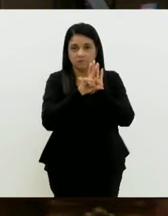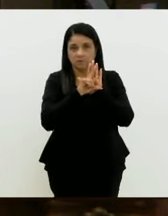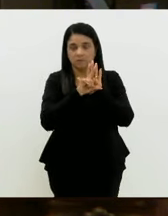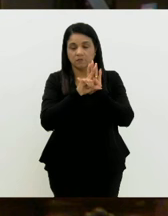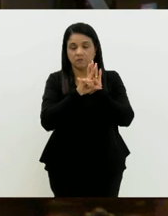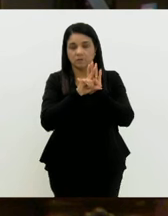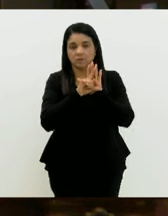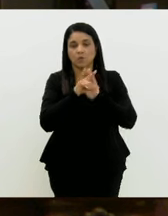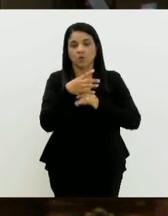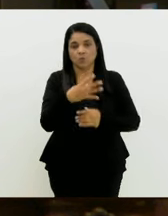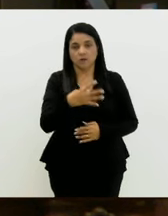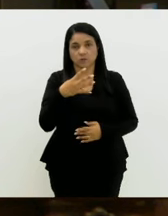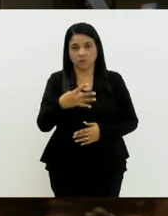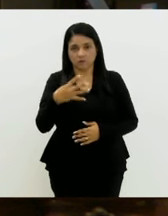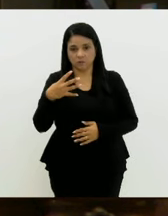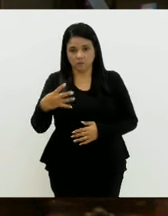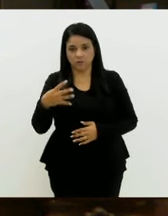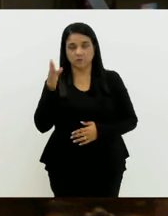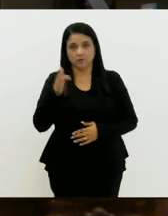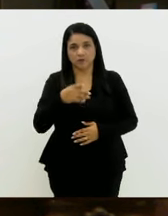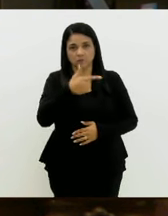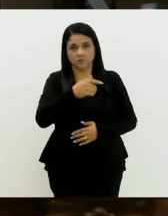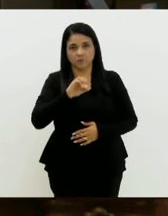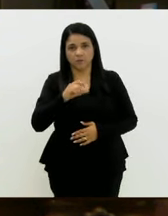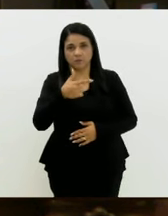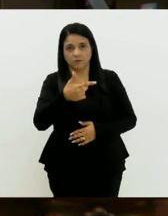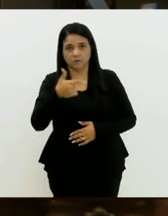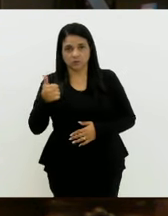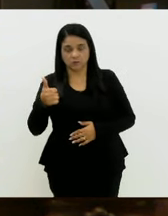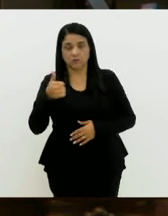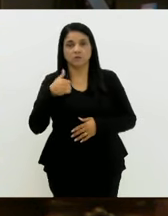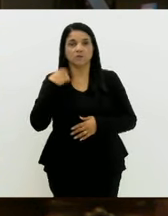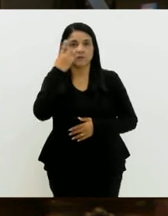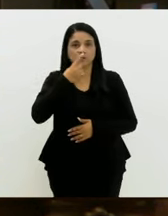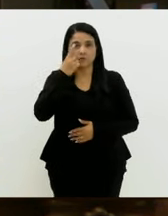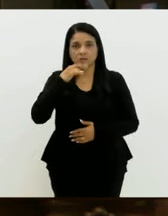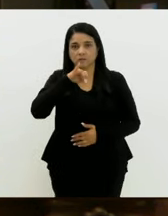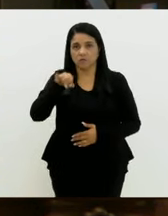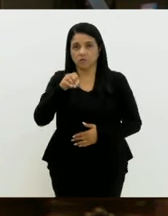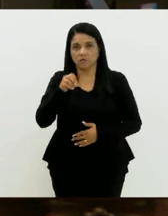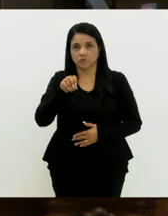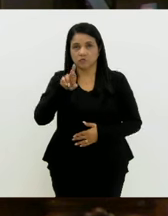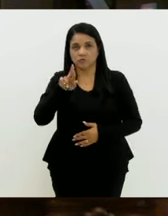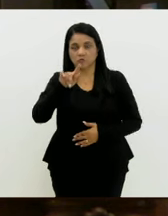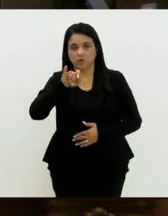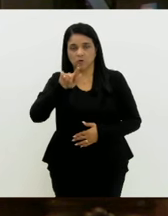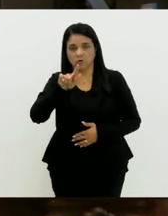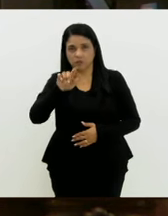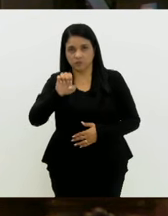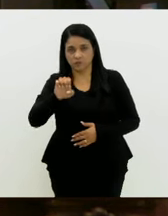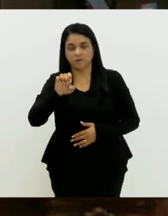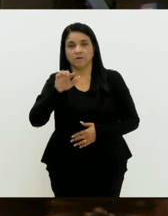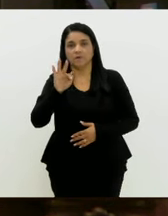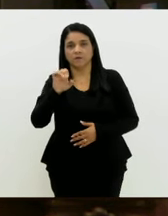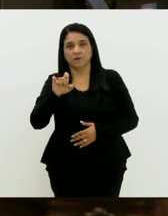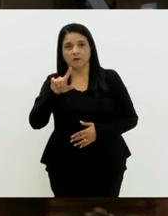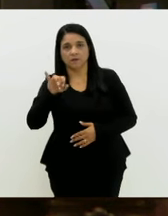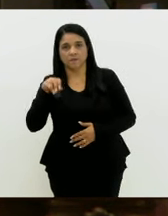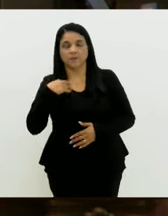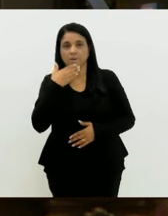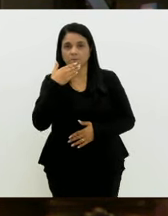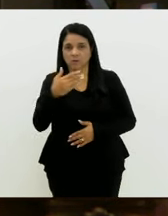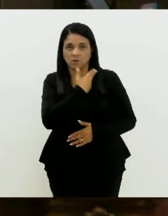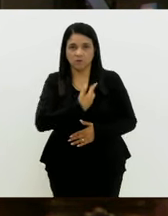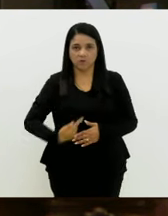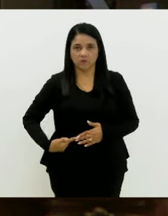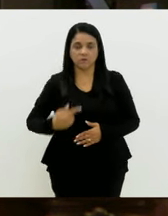número 444 de 2021, de autoria do deputado Jorge Felipe Neto, que solicita ao excelentíssimo senhor governador